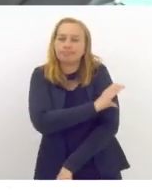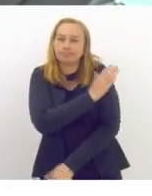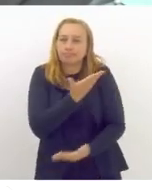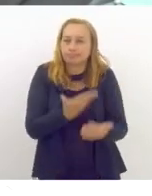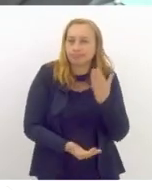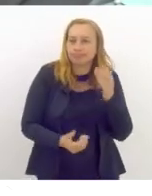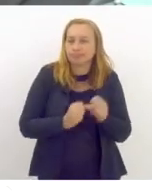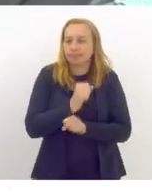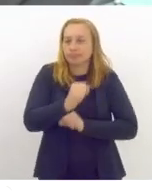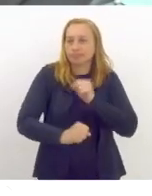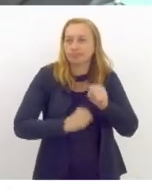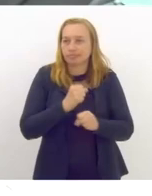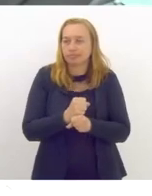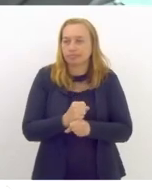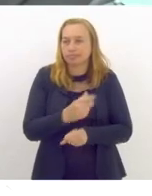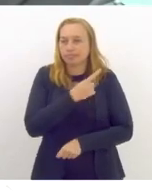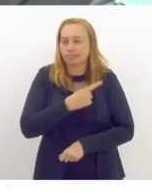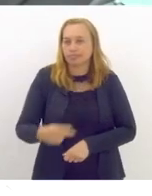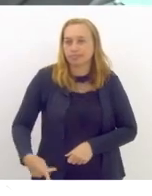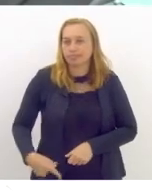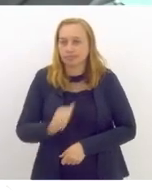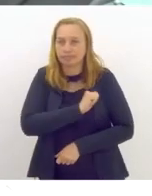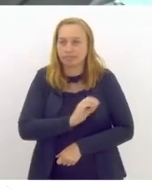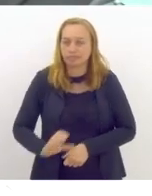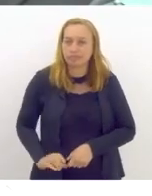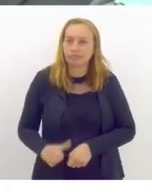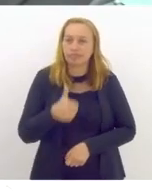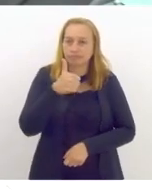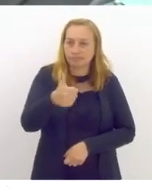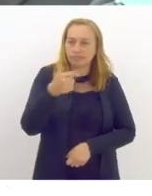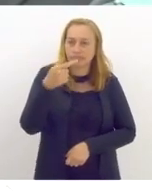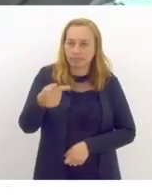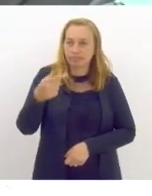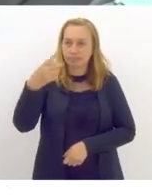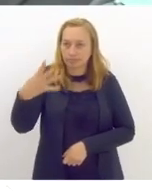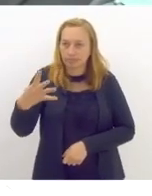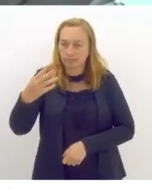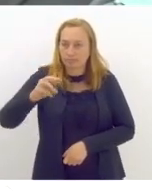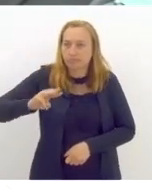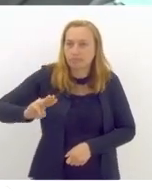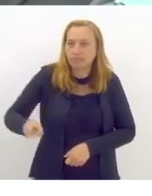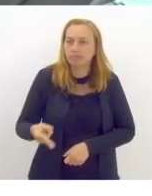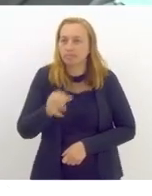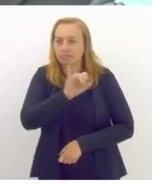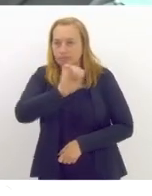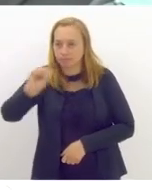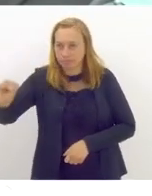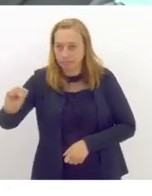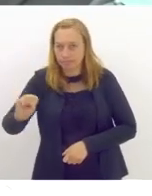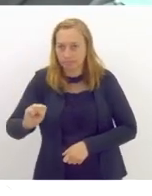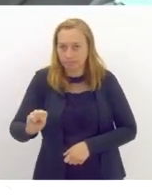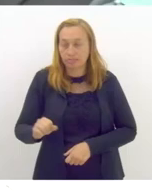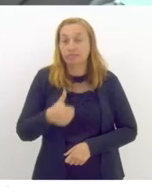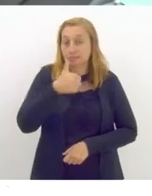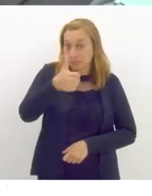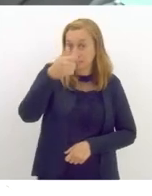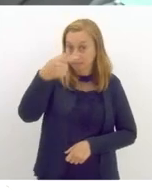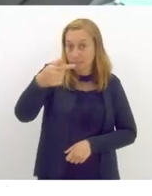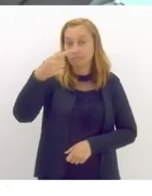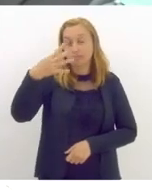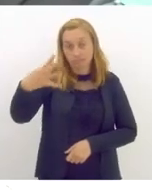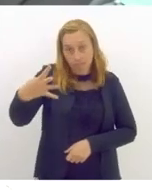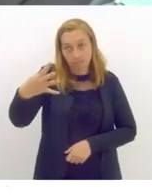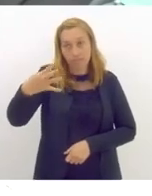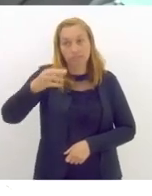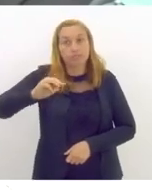próximo ano Presidente André 174 milhões de ICMS 174